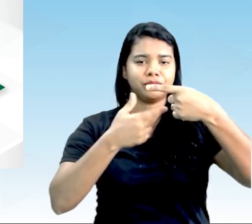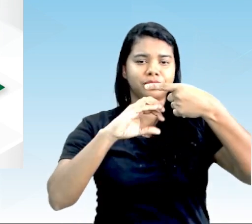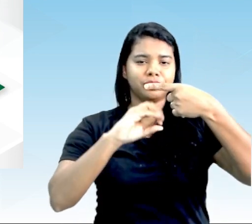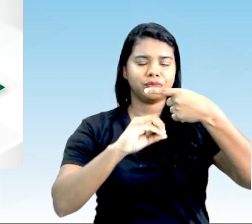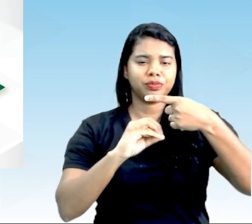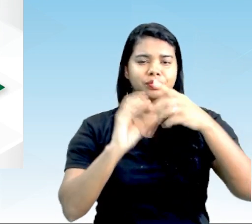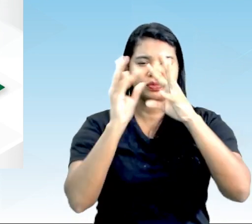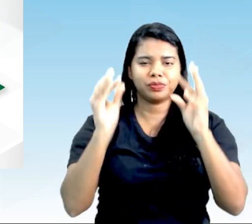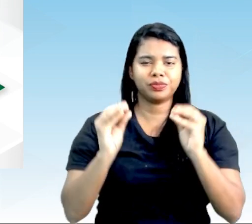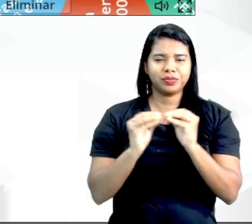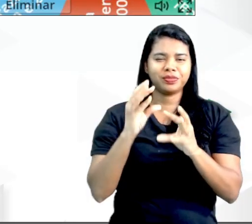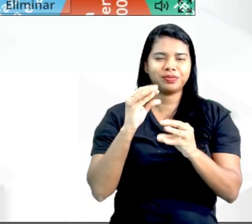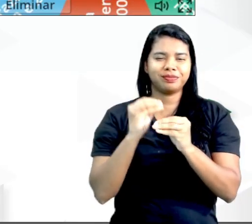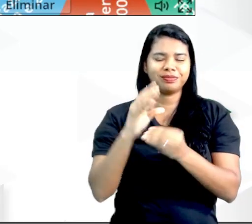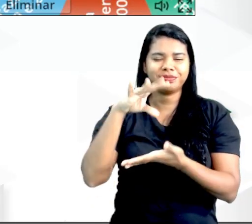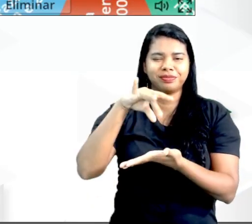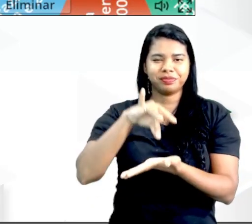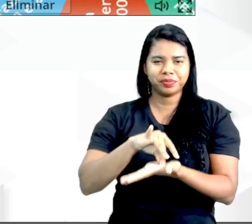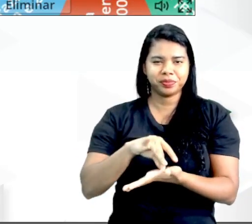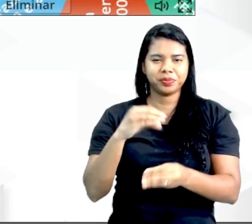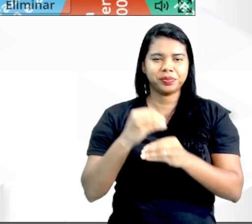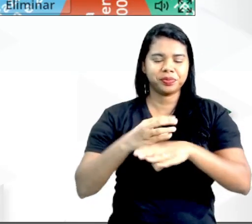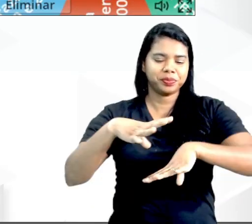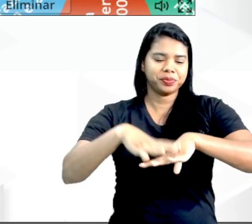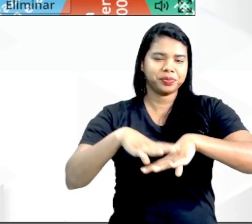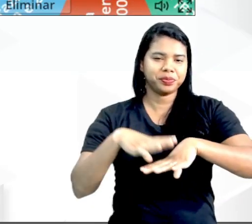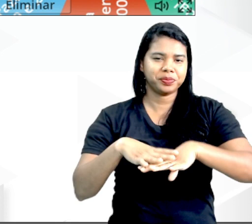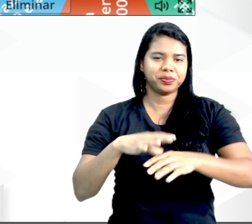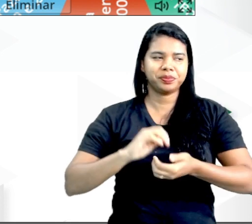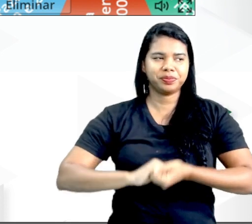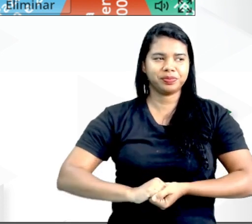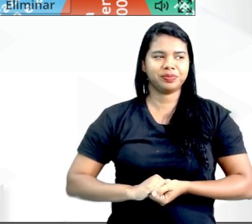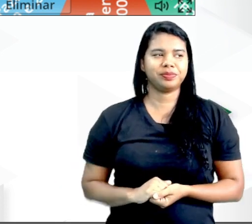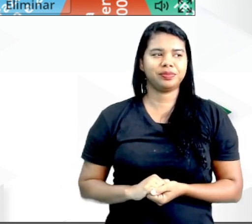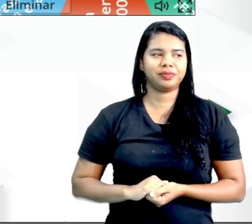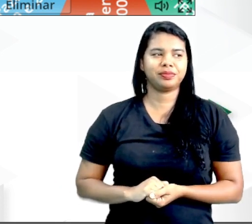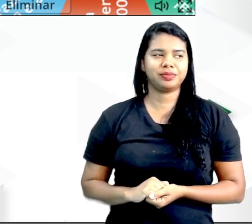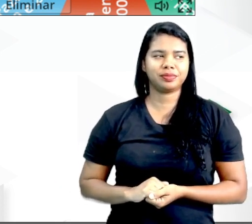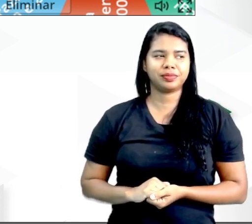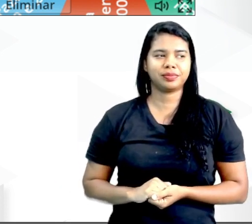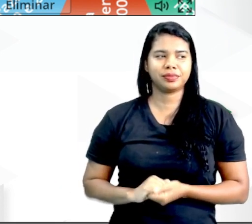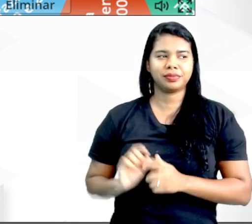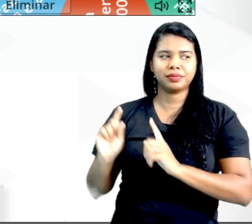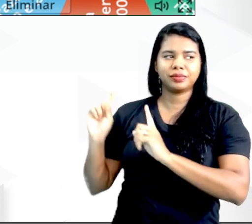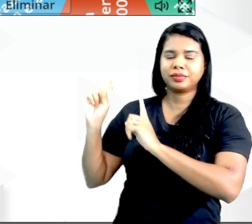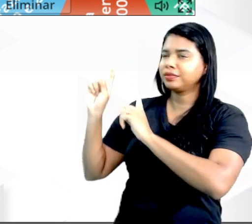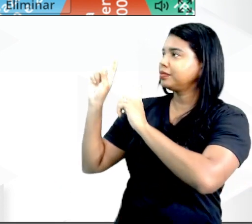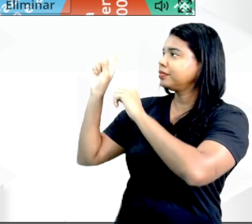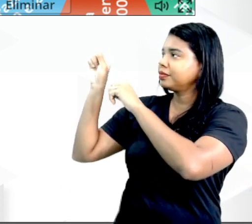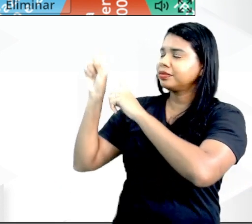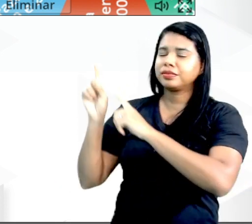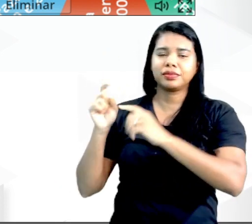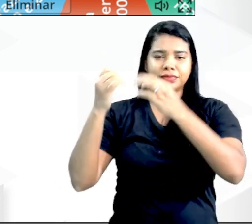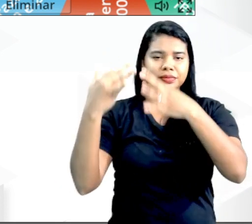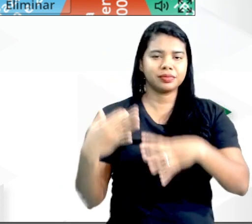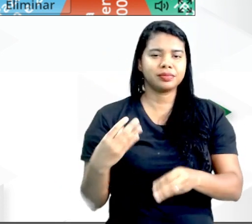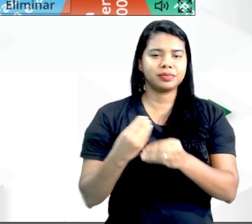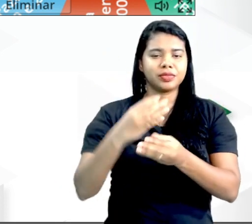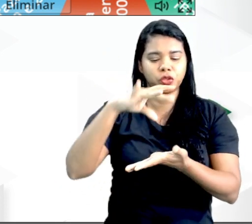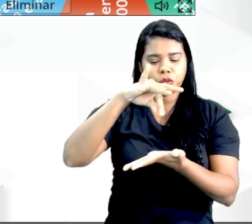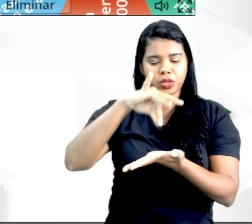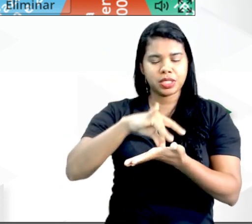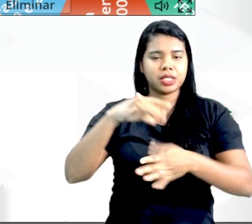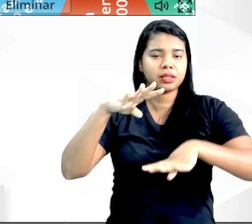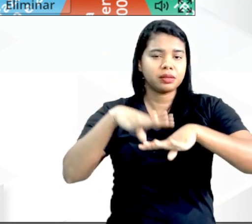que diz o conceito matemático? Obrigado, Manuel. De volta agora comigo. Veja, o que é que diz o conceito matemático? Diz